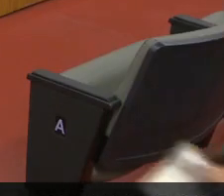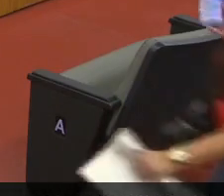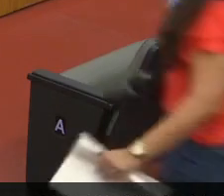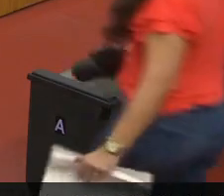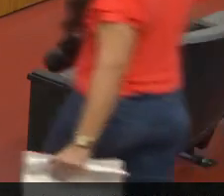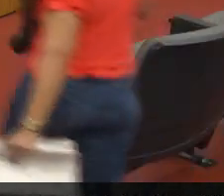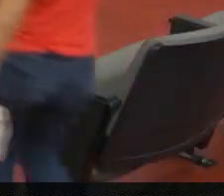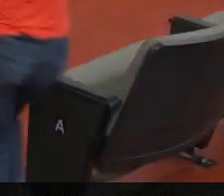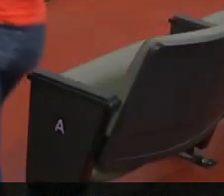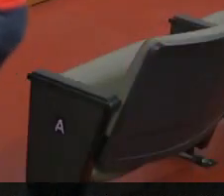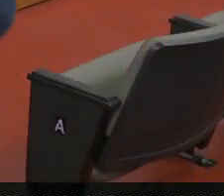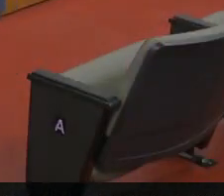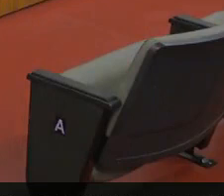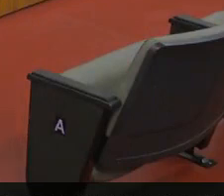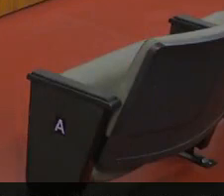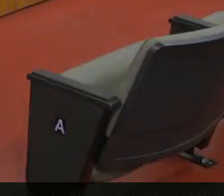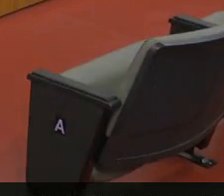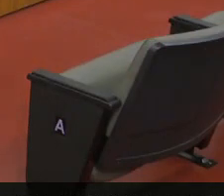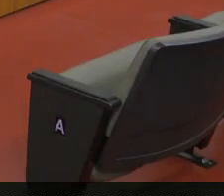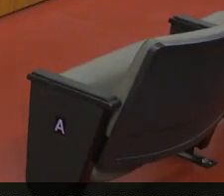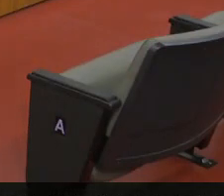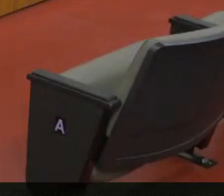E aí